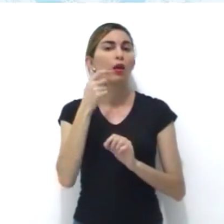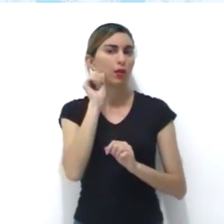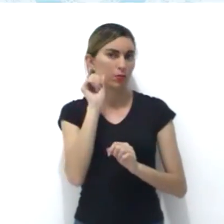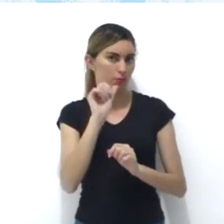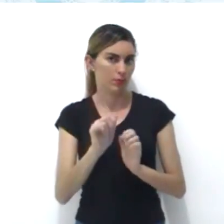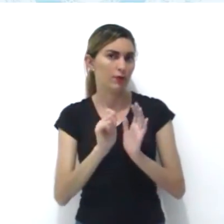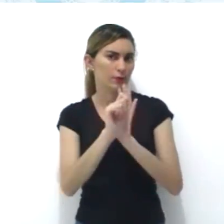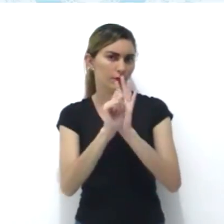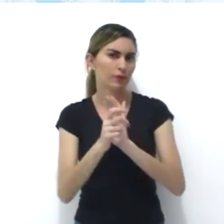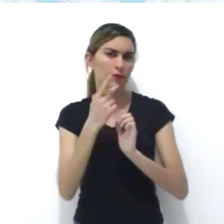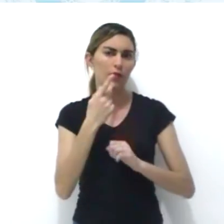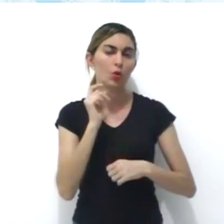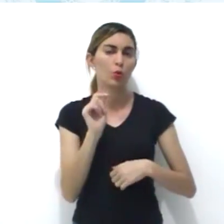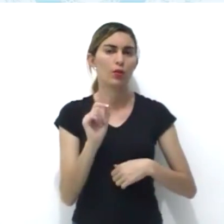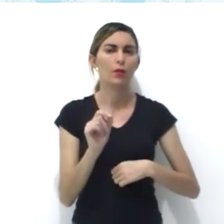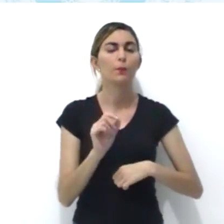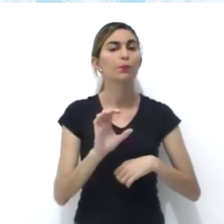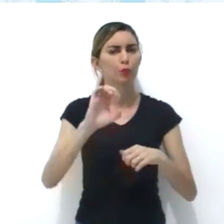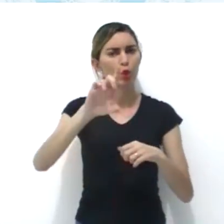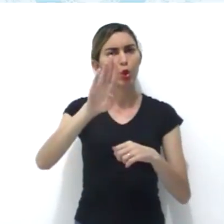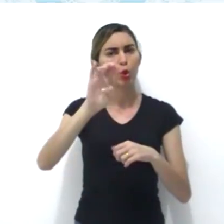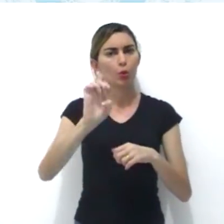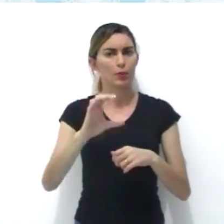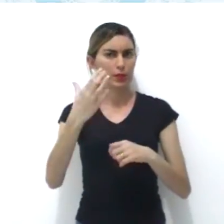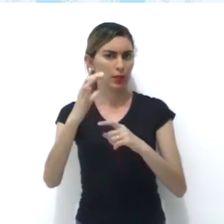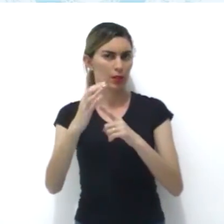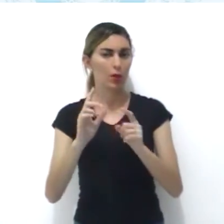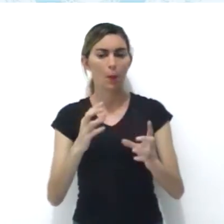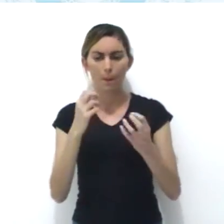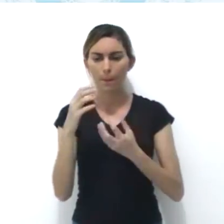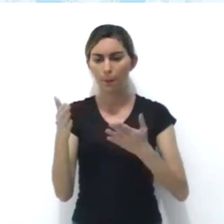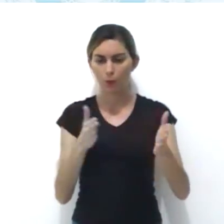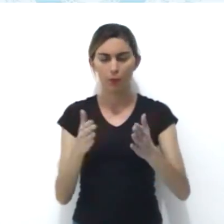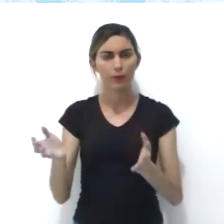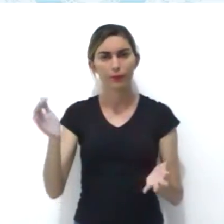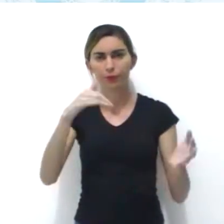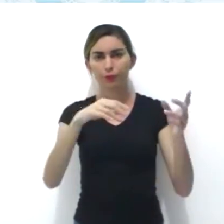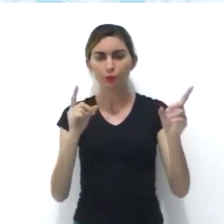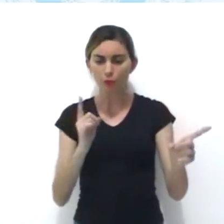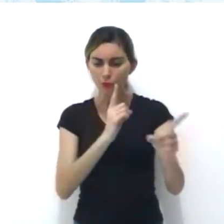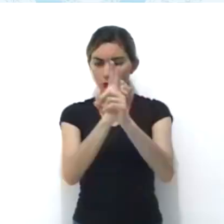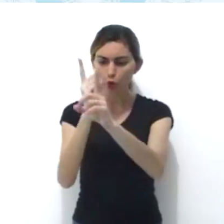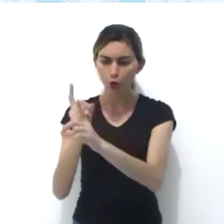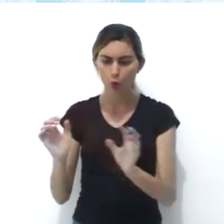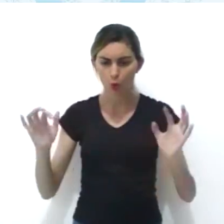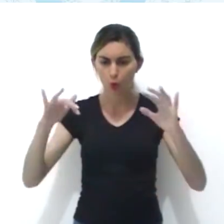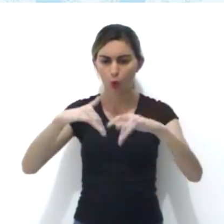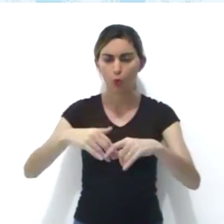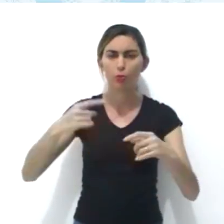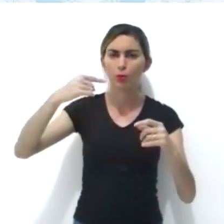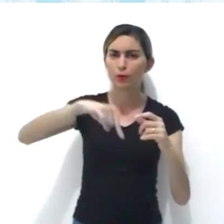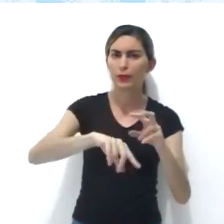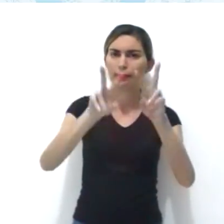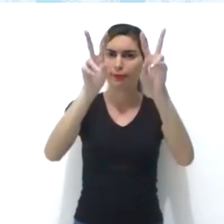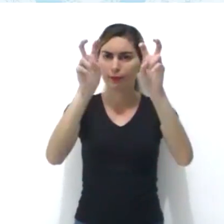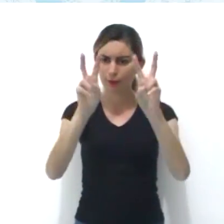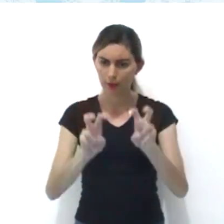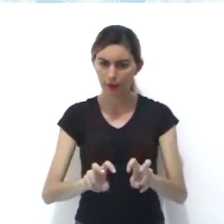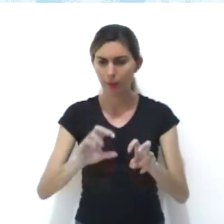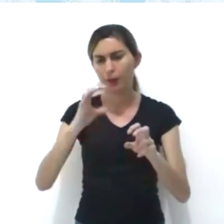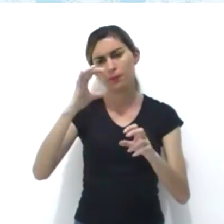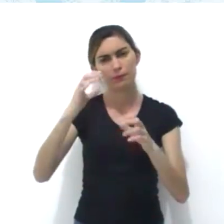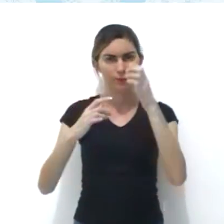Elas vão dizer que o clube de ciências é um momento de encontro para aquisição e aprofundamento em